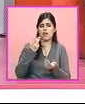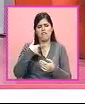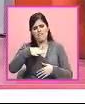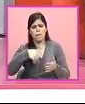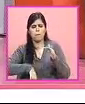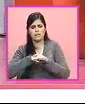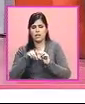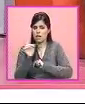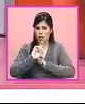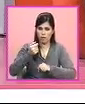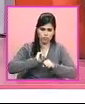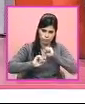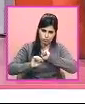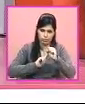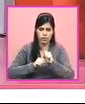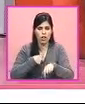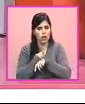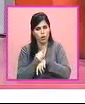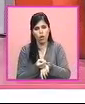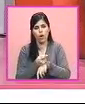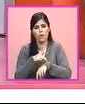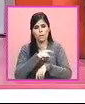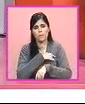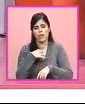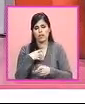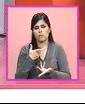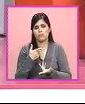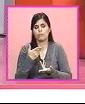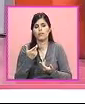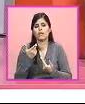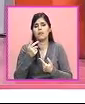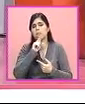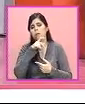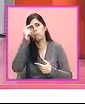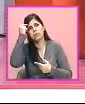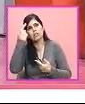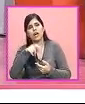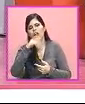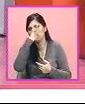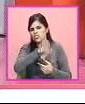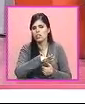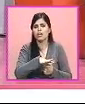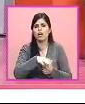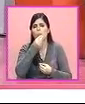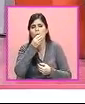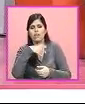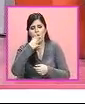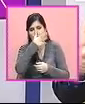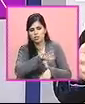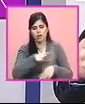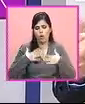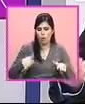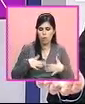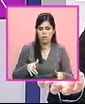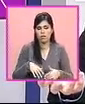será alguma alergia. Muitas vezes pensam que poderá ser uma alergia a uma peça de roupa ou algo que comeram. Essa confusão entre zona e alergia